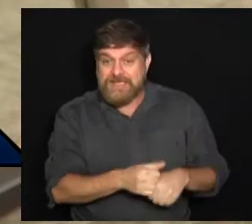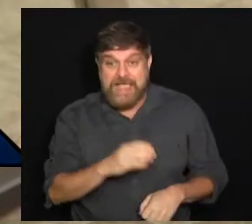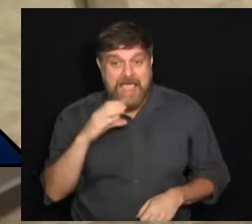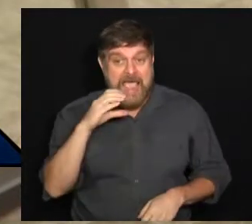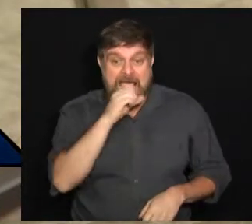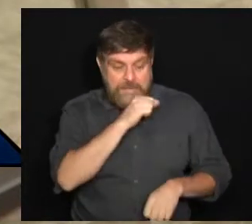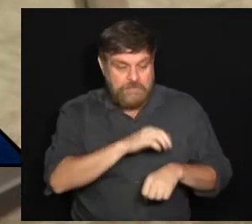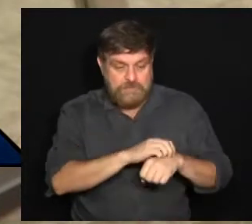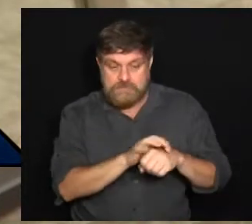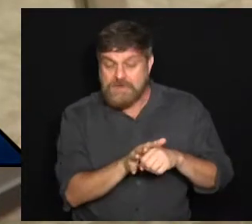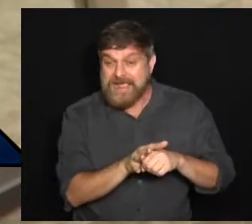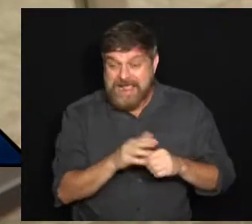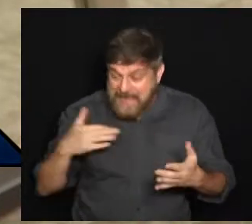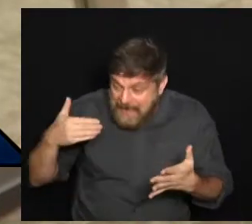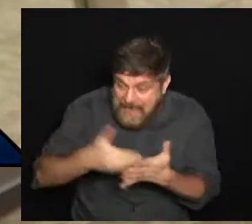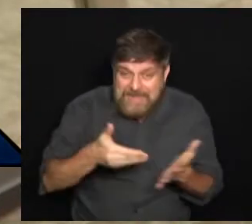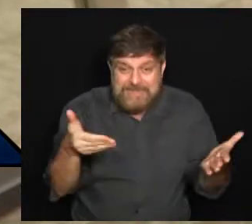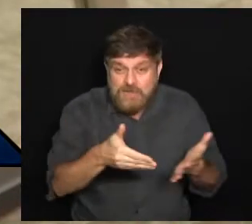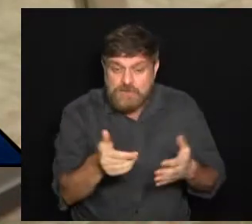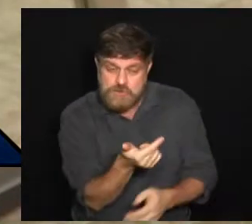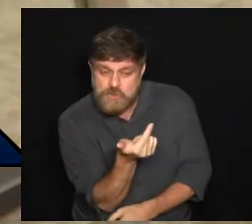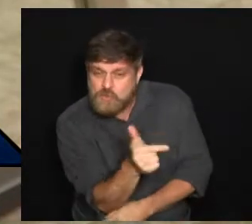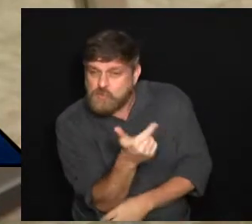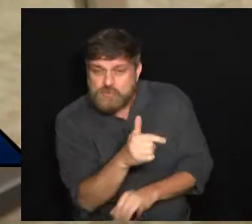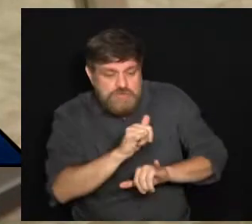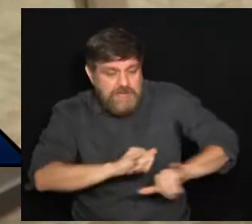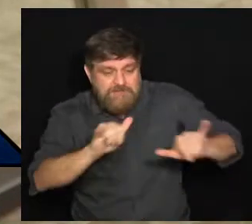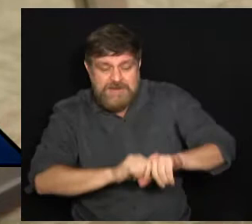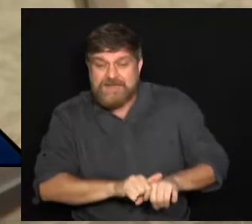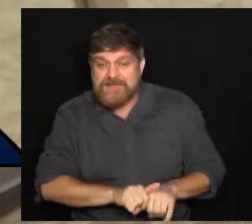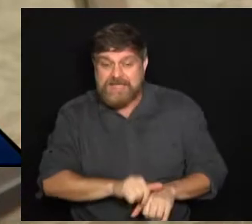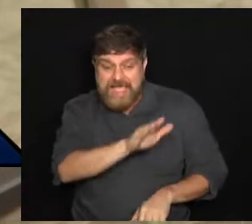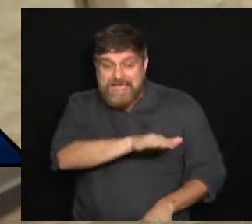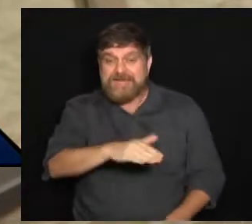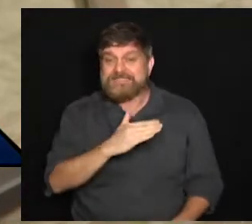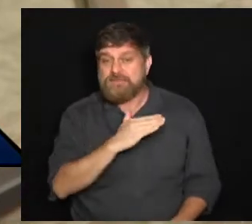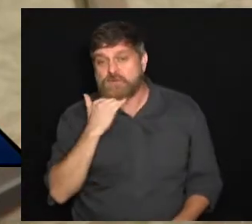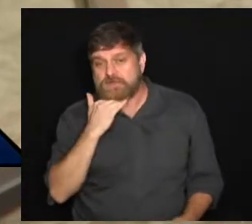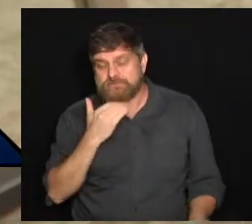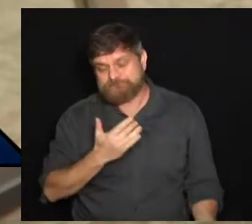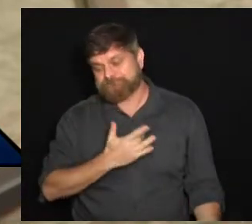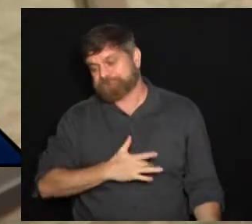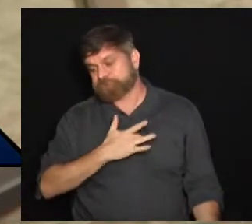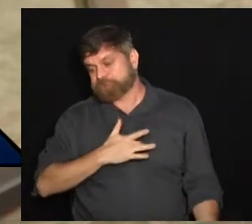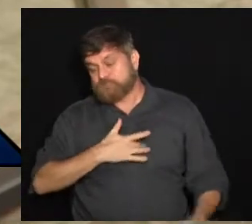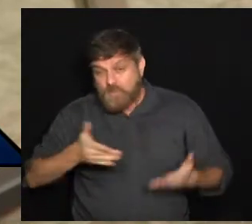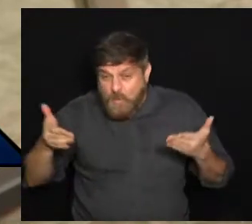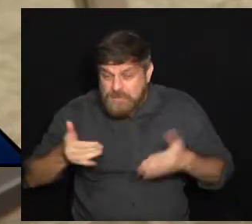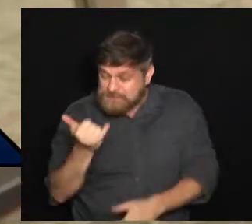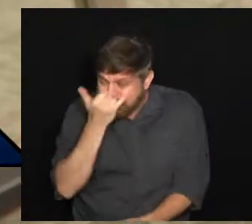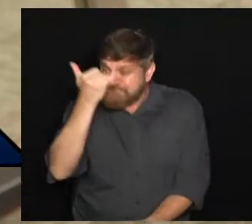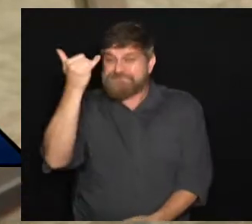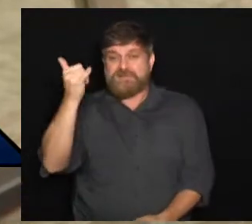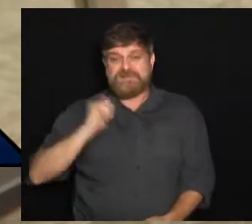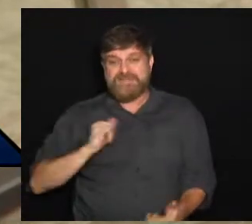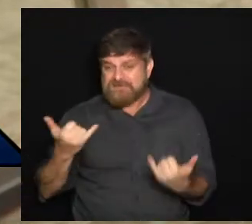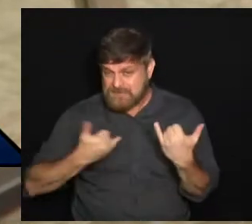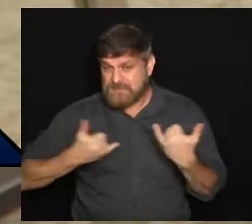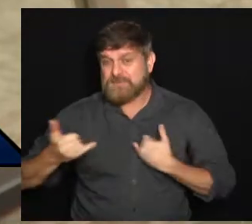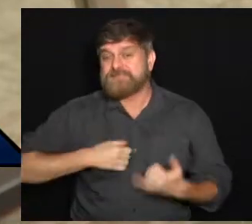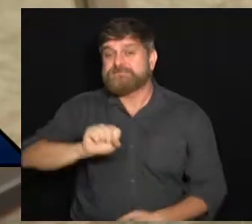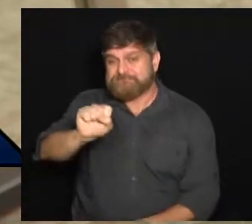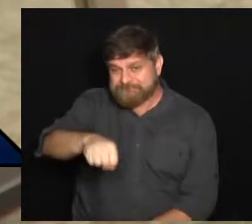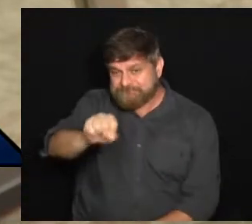vírus. Até hoje, a gente não tinha nenhum anúncio de morte de crianças. Lamentavelmente, hoje, nós tivemos a informação de que sim,